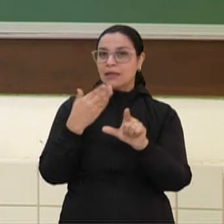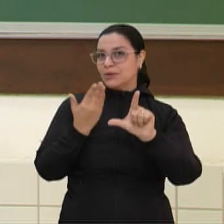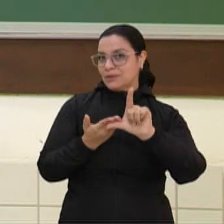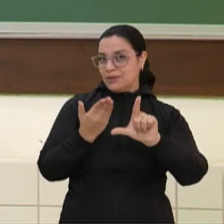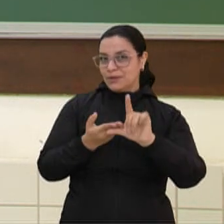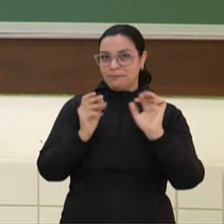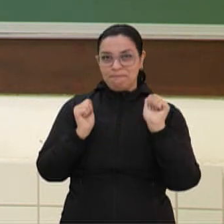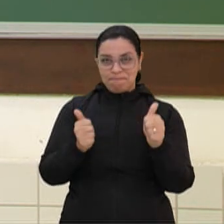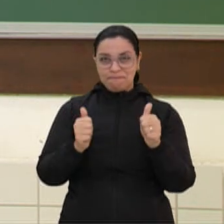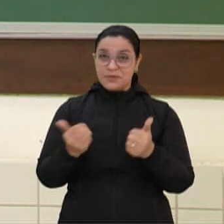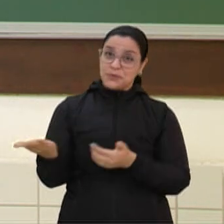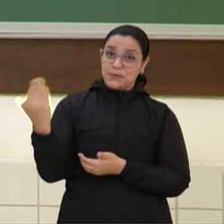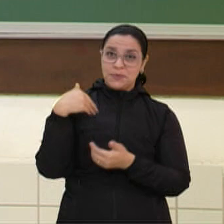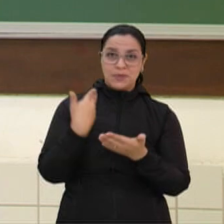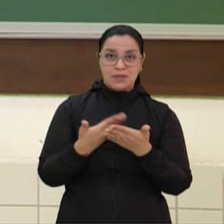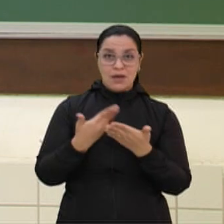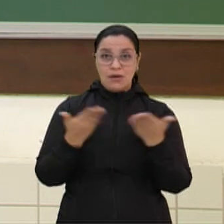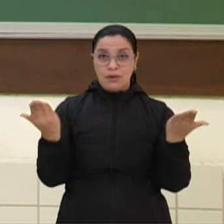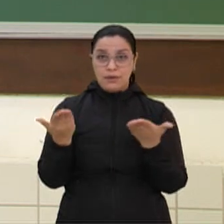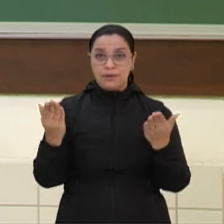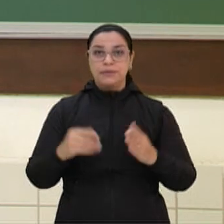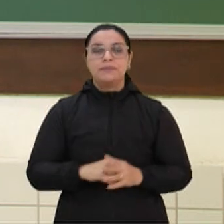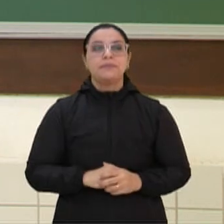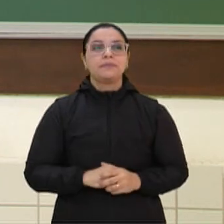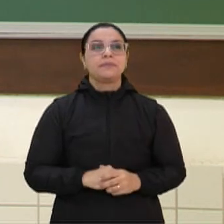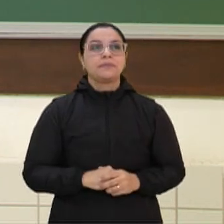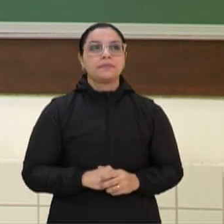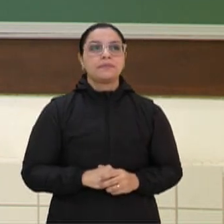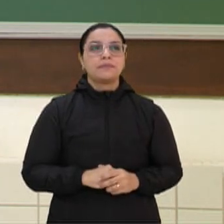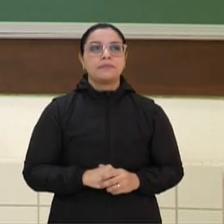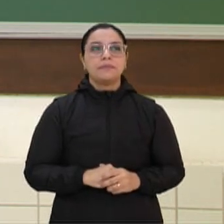classe. Vamos lá para a nossa aula de hoje?